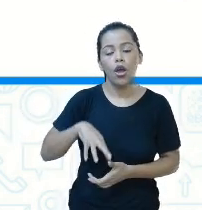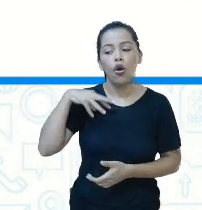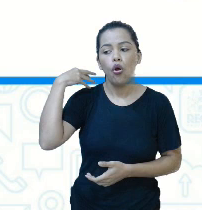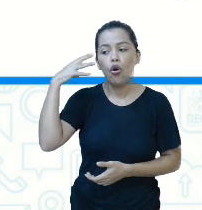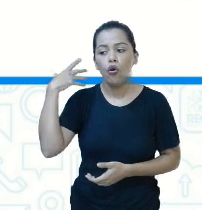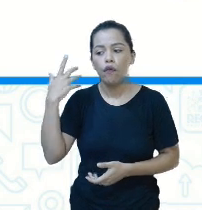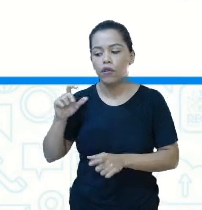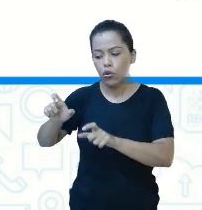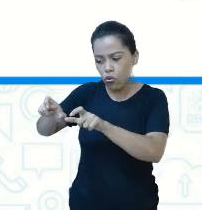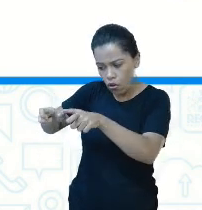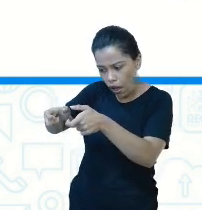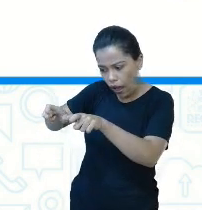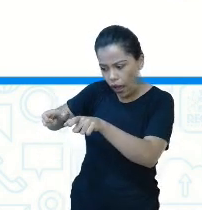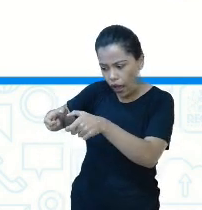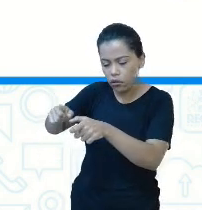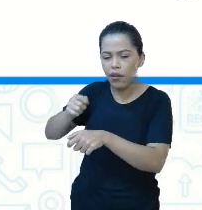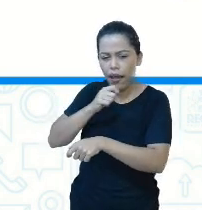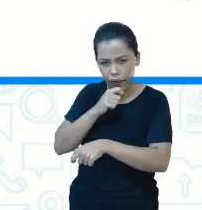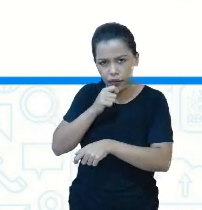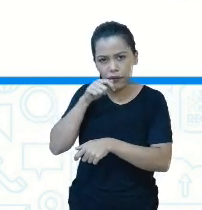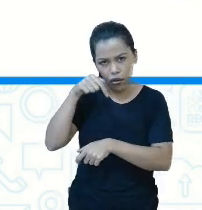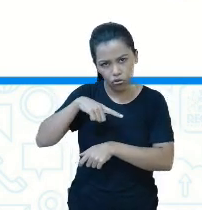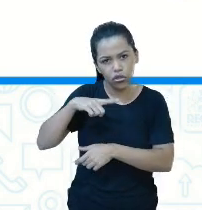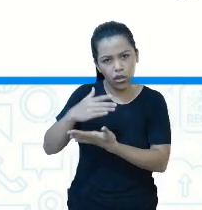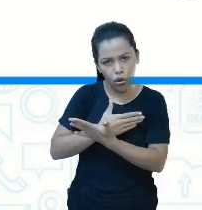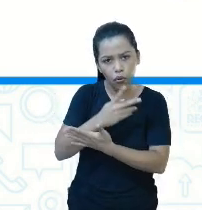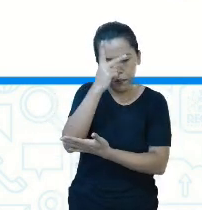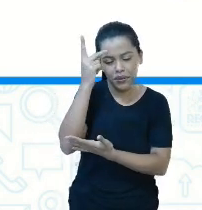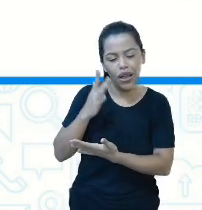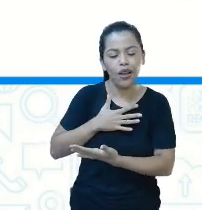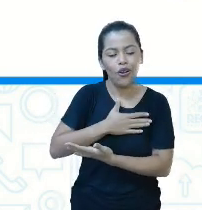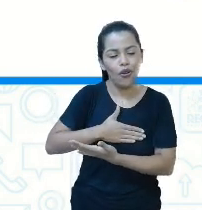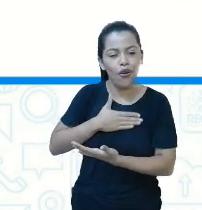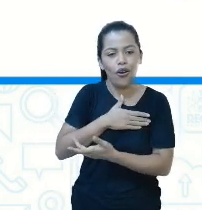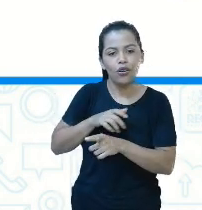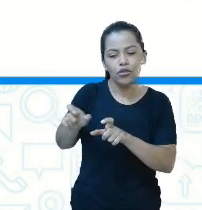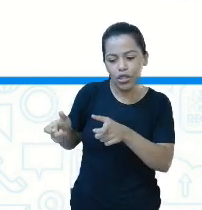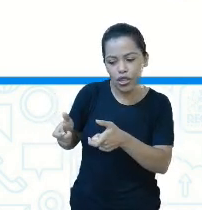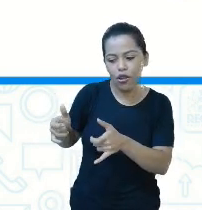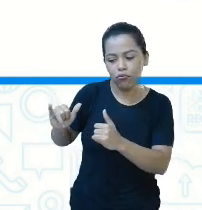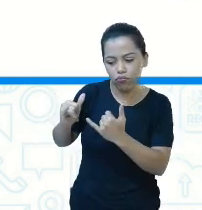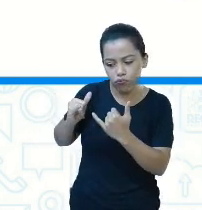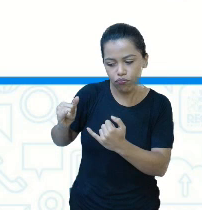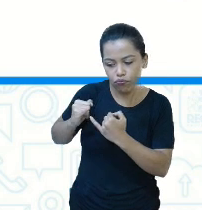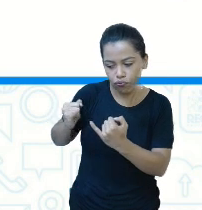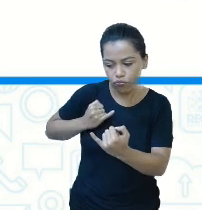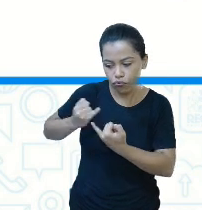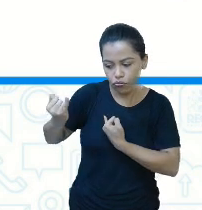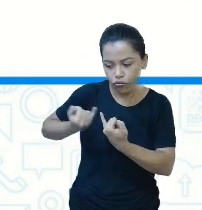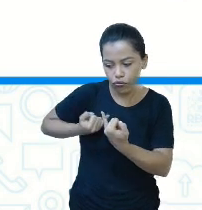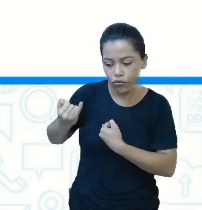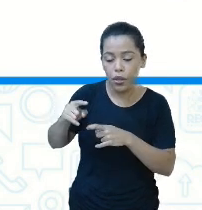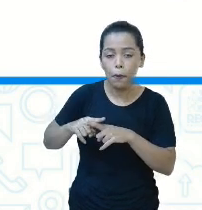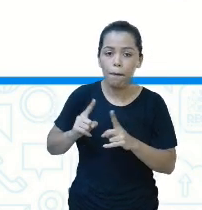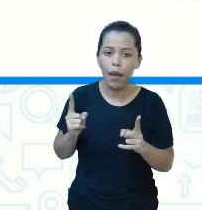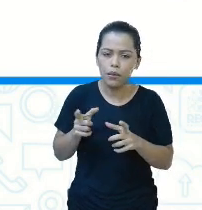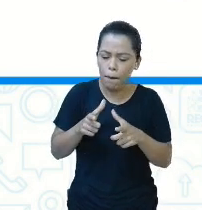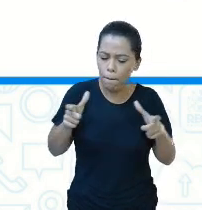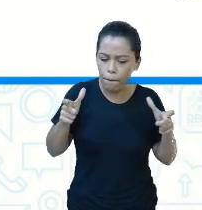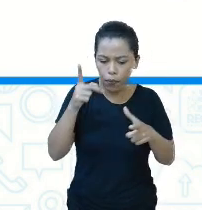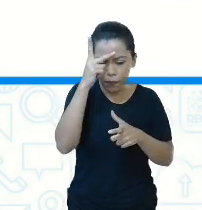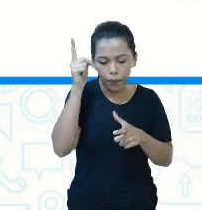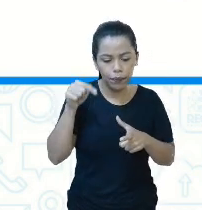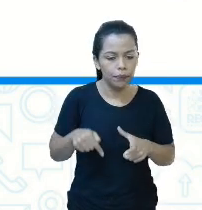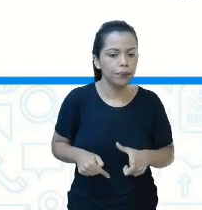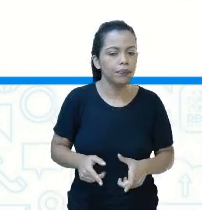no rádio. Ainda hoje tem pessoas que gostam, não é? De escutar as notícias pelo rádio. Mas hoje em dia a maior parte das